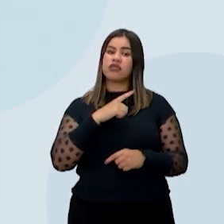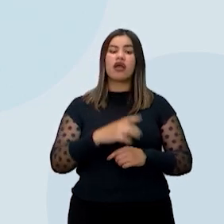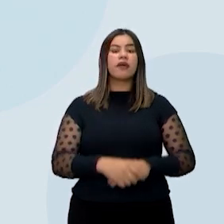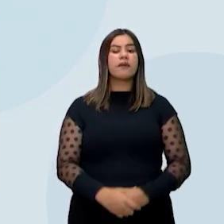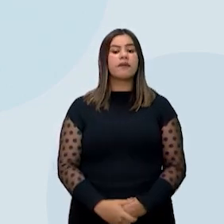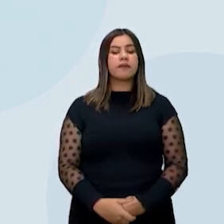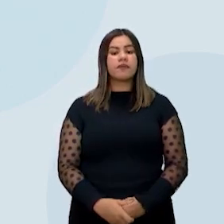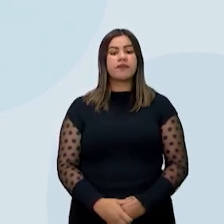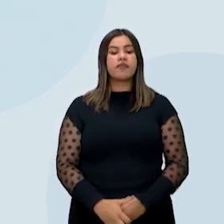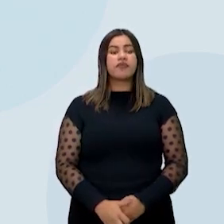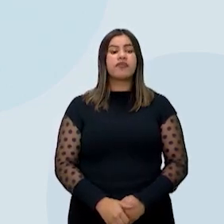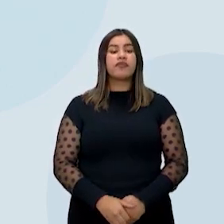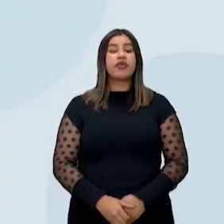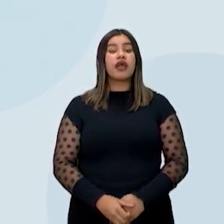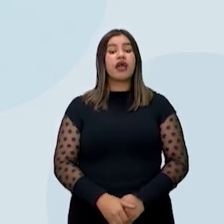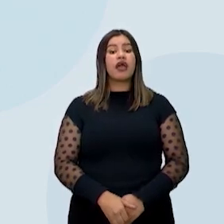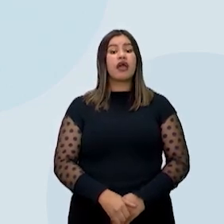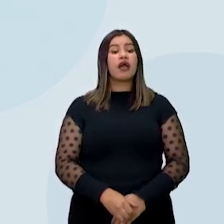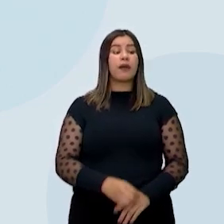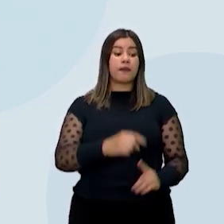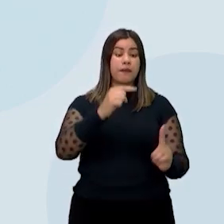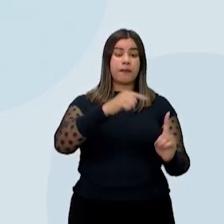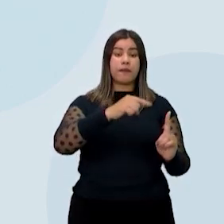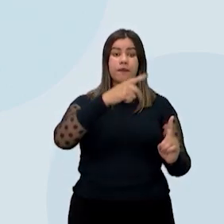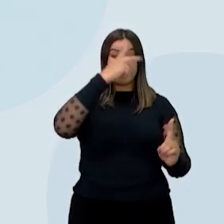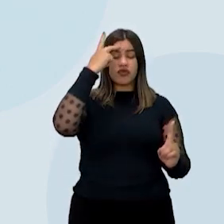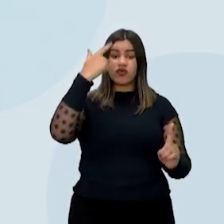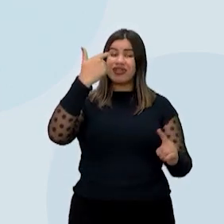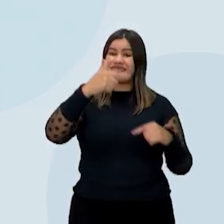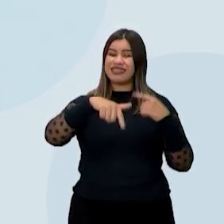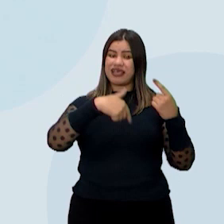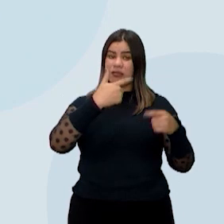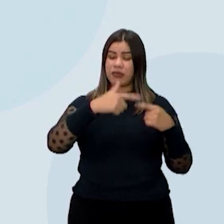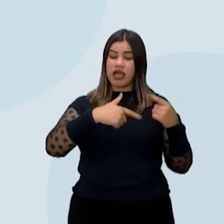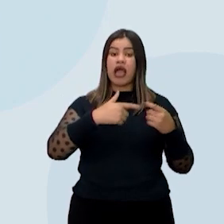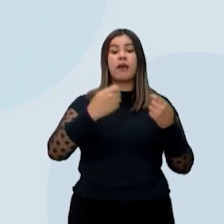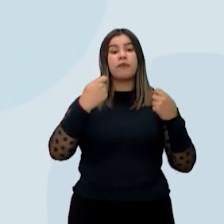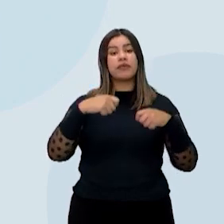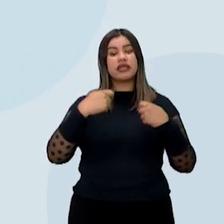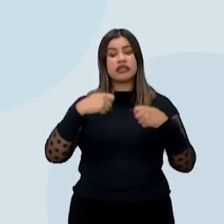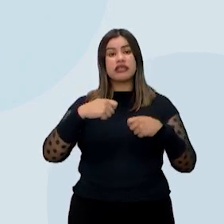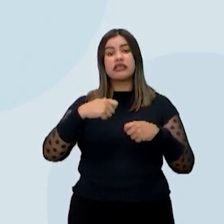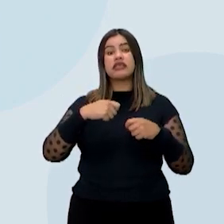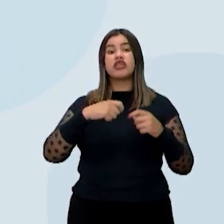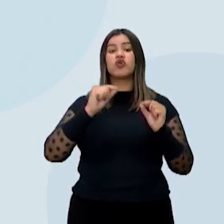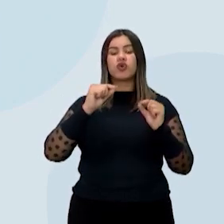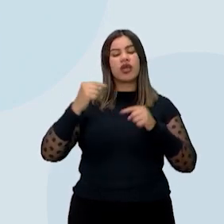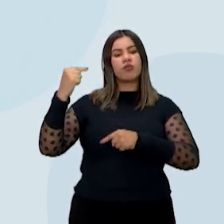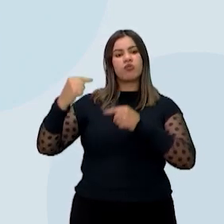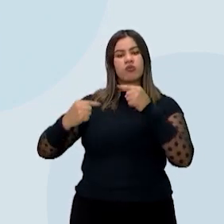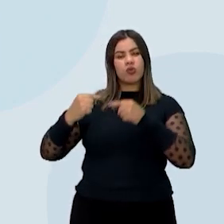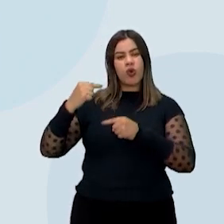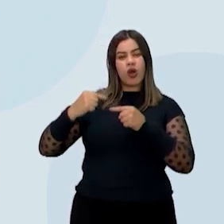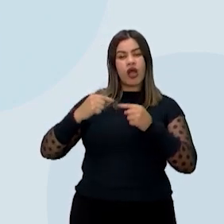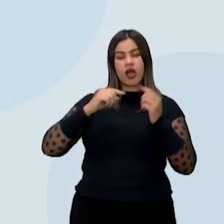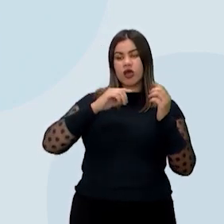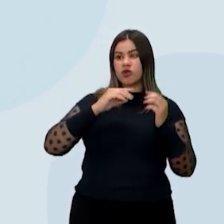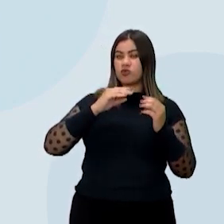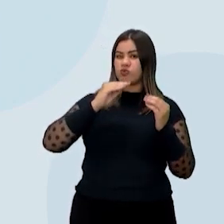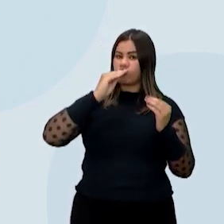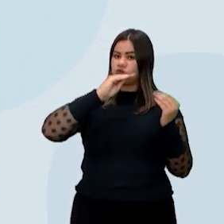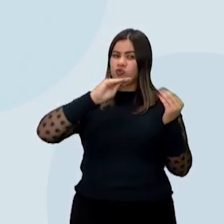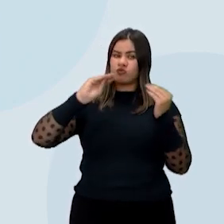LED, o dominado deveria derrubar politicamente do poder o dominador. Exato. No caso aqui,